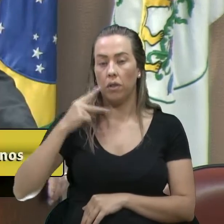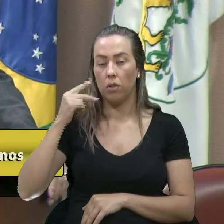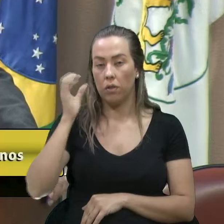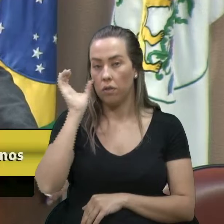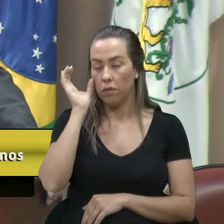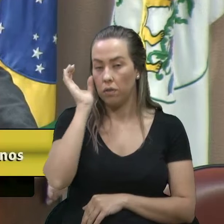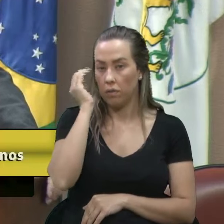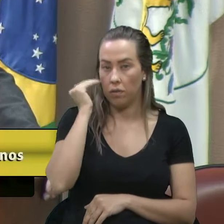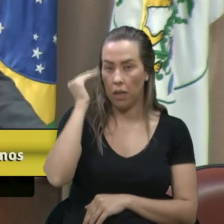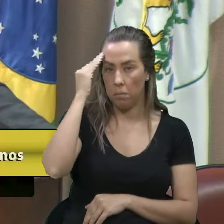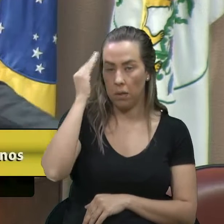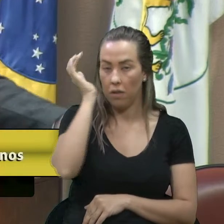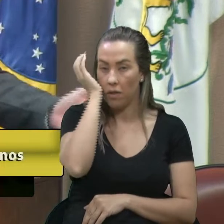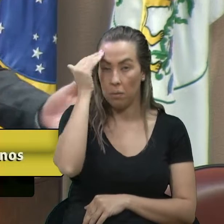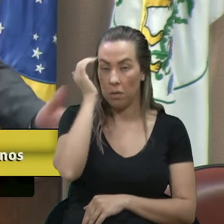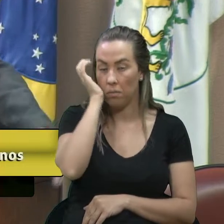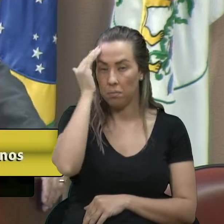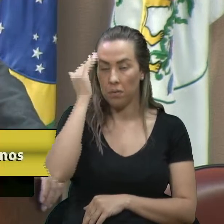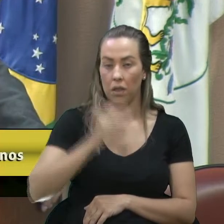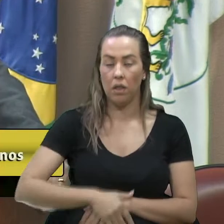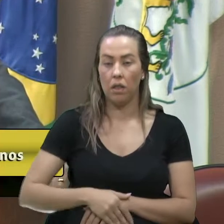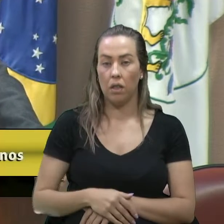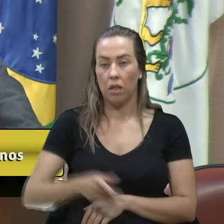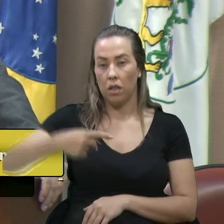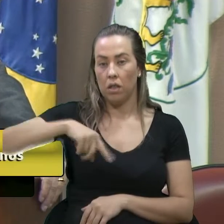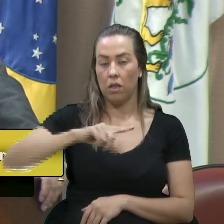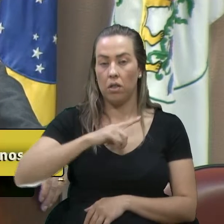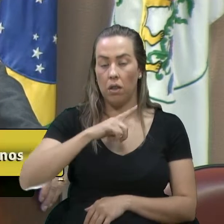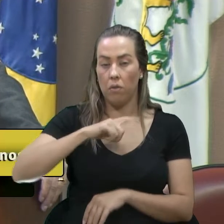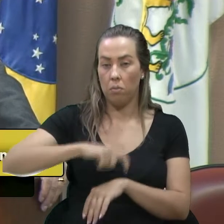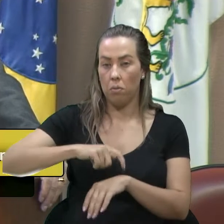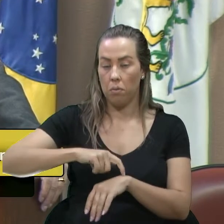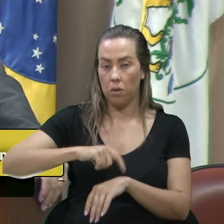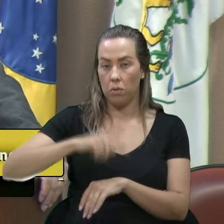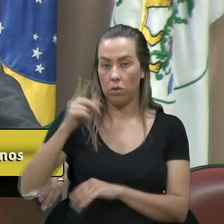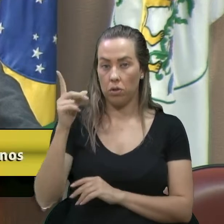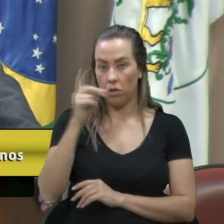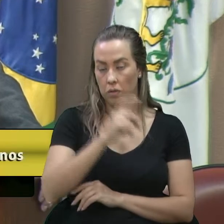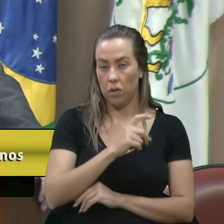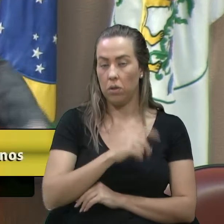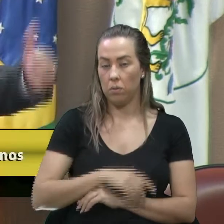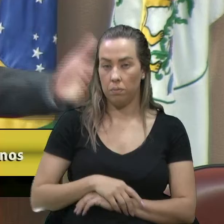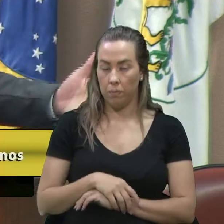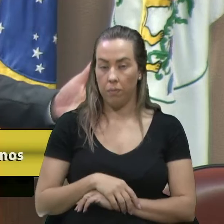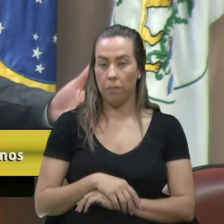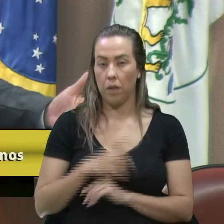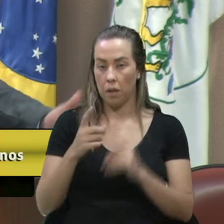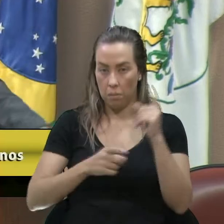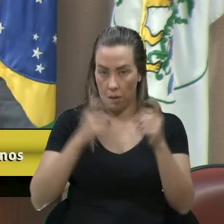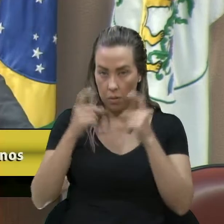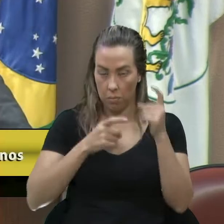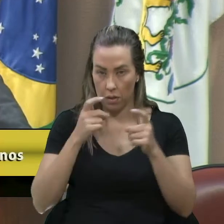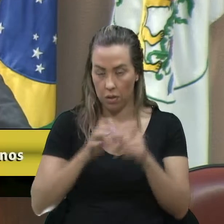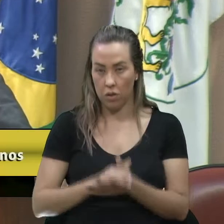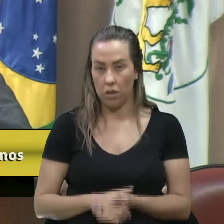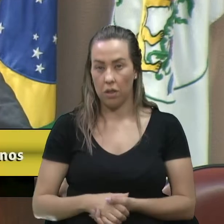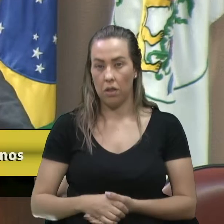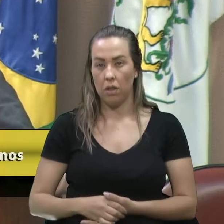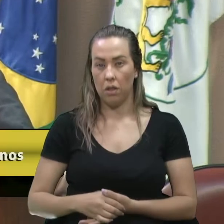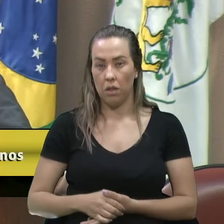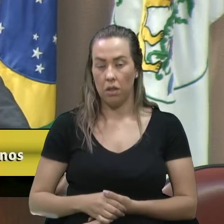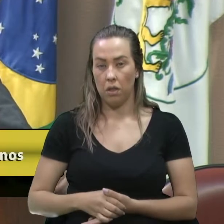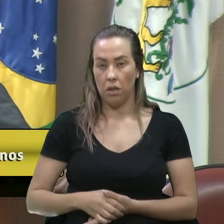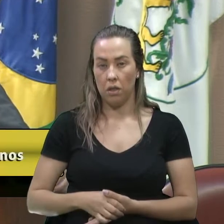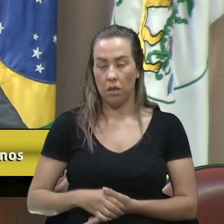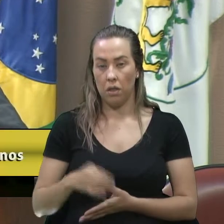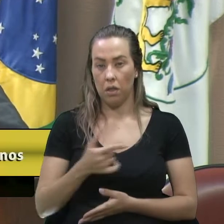Felipe, nós estávamos aí com uma situação muito deplorável e preocupante, que era a gente